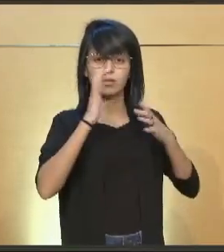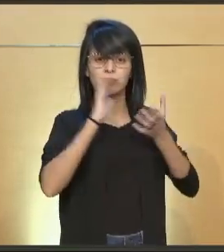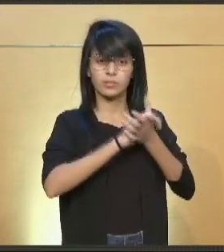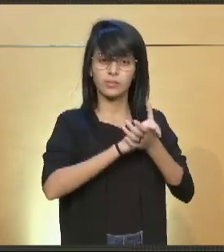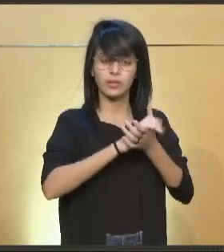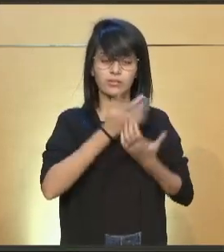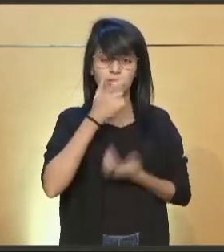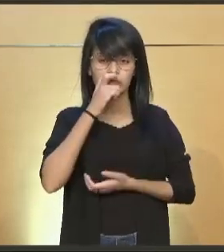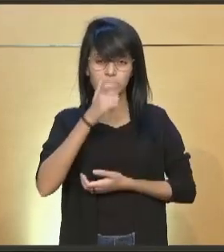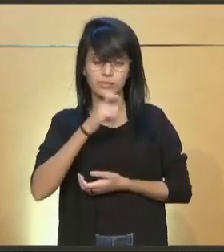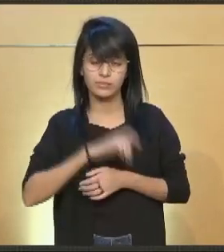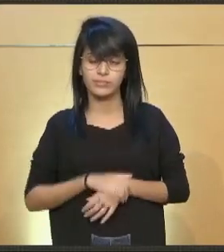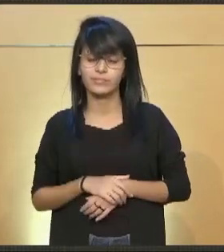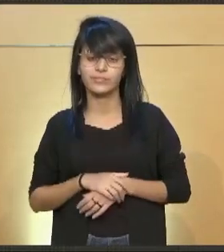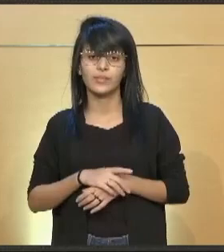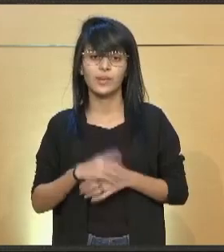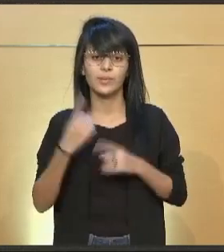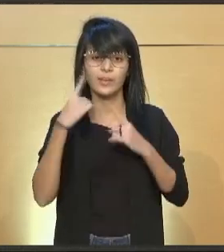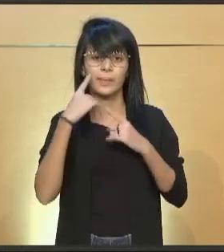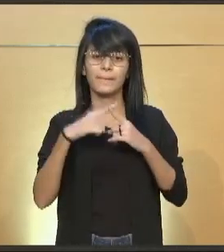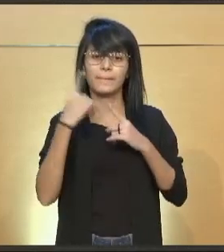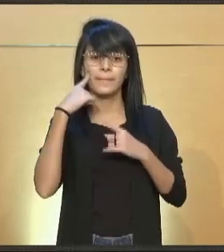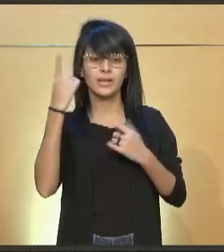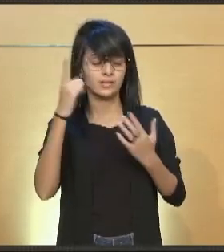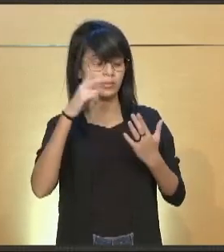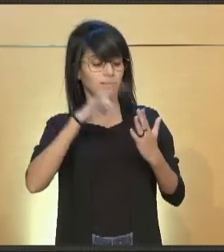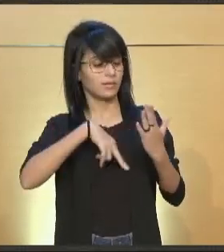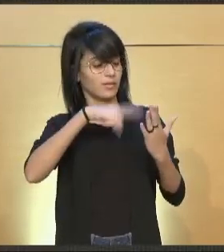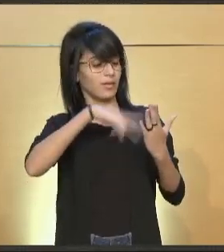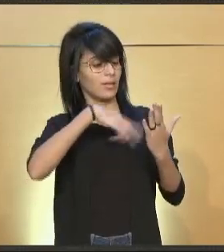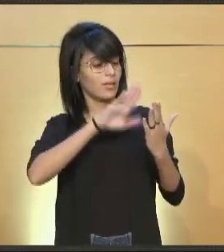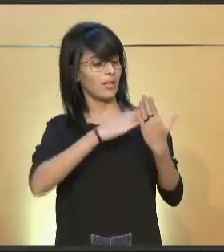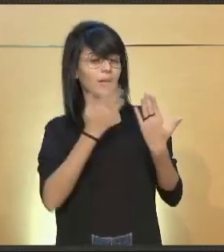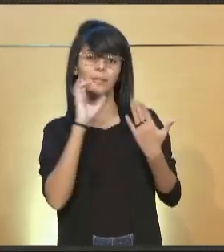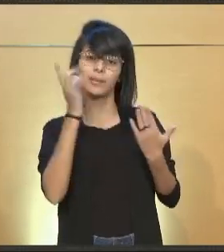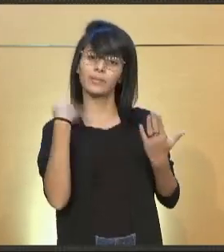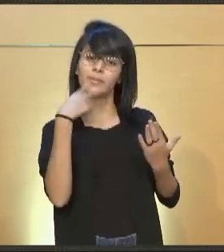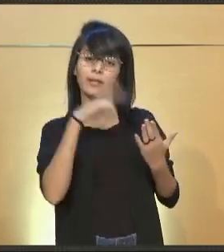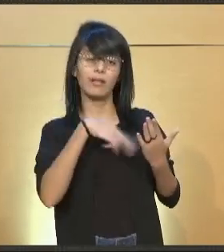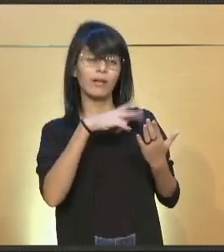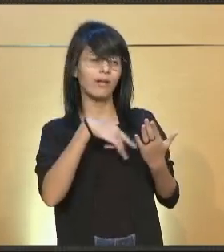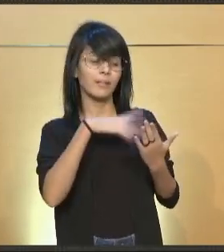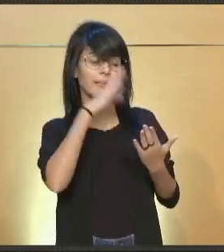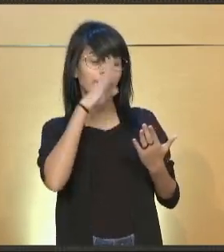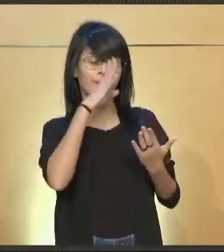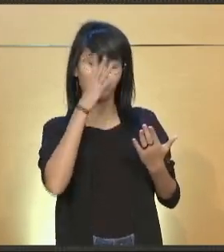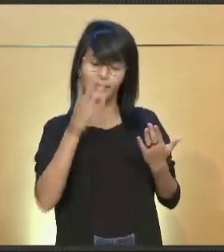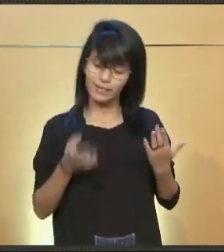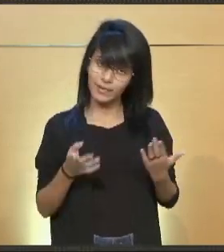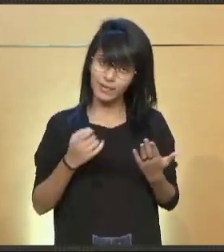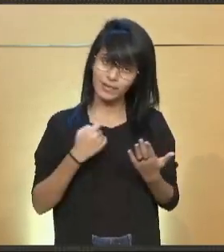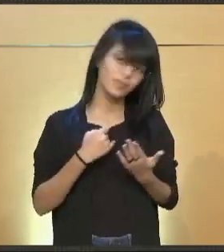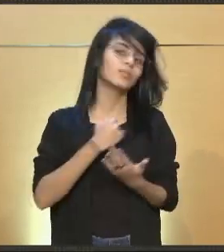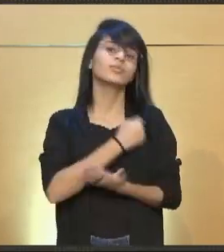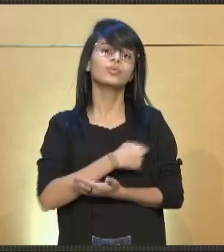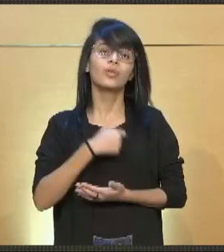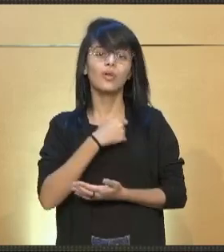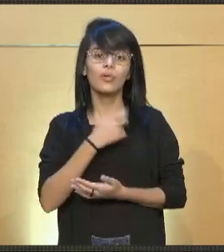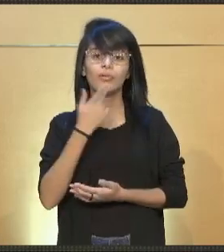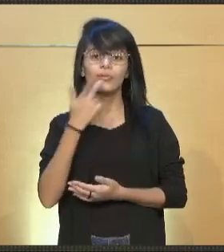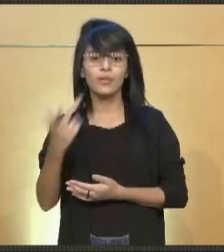bem interessante. A gente pensa que lê a Bíblia, mas a gente lê e não lê. João 2, de 1 a 11, fala da festa do casamento onde falta